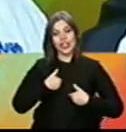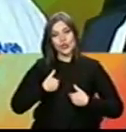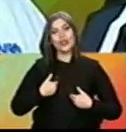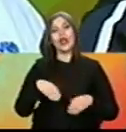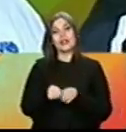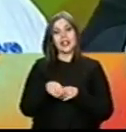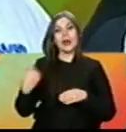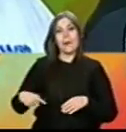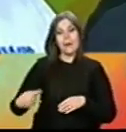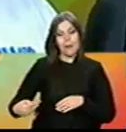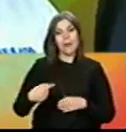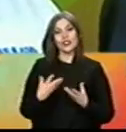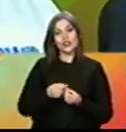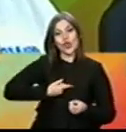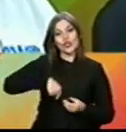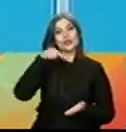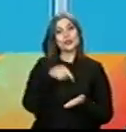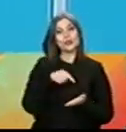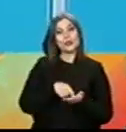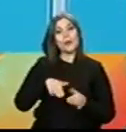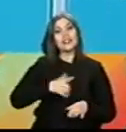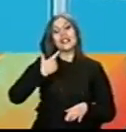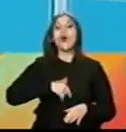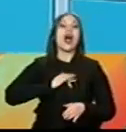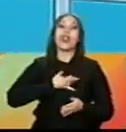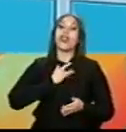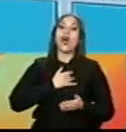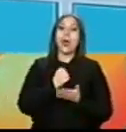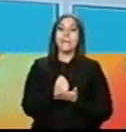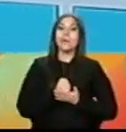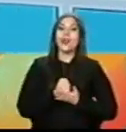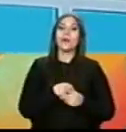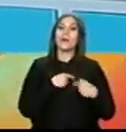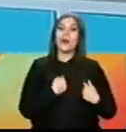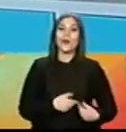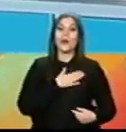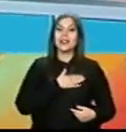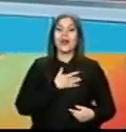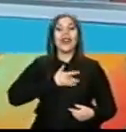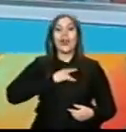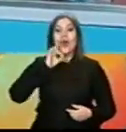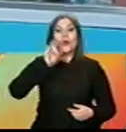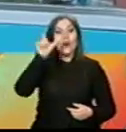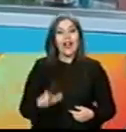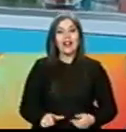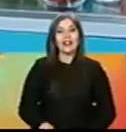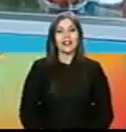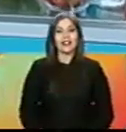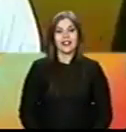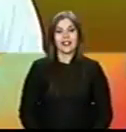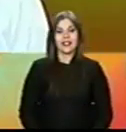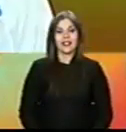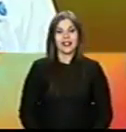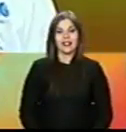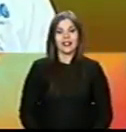conosco. É exigente, mas mesmo assim tu gostas dela, não é? Está adoro, sempre a apoiar-te. Sempre, no coração, eu estou a torcer por ela. E na